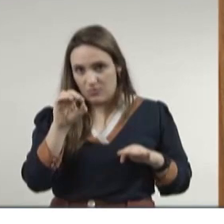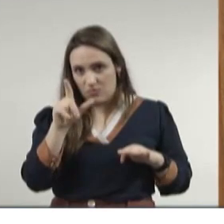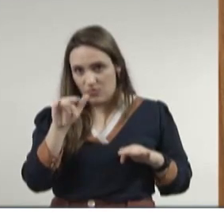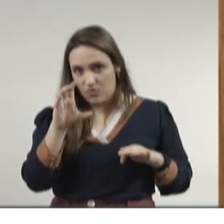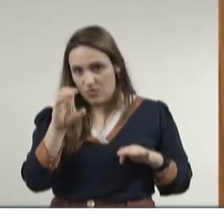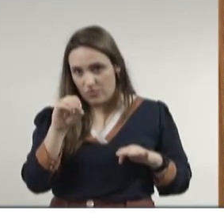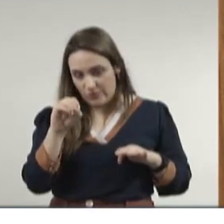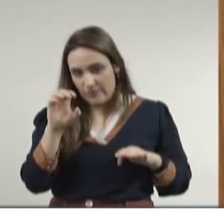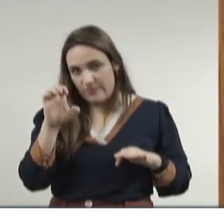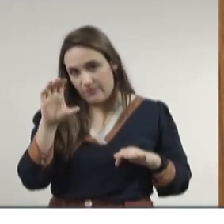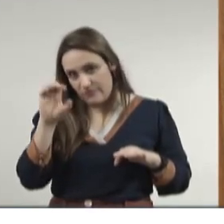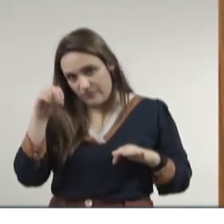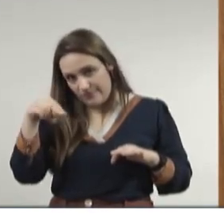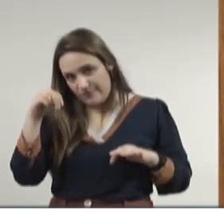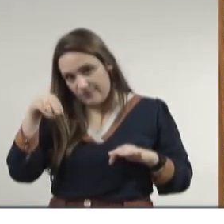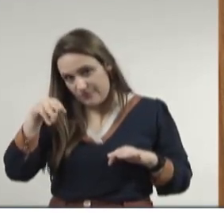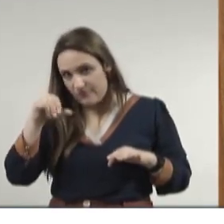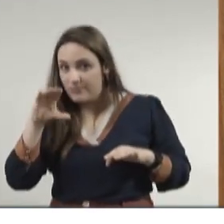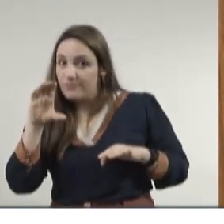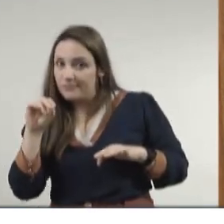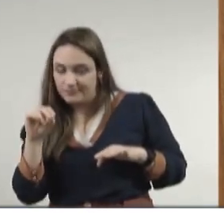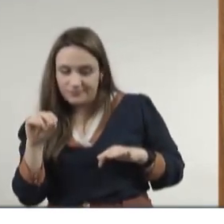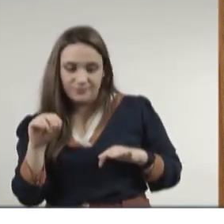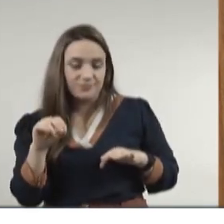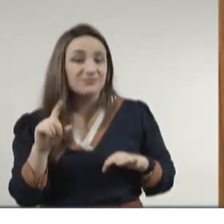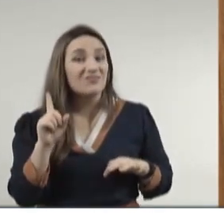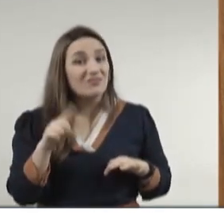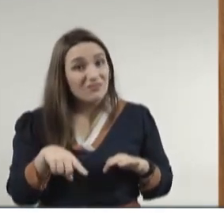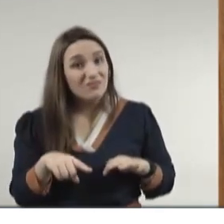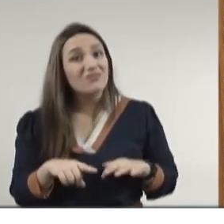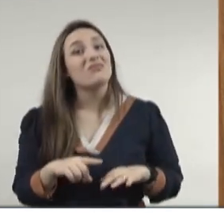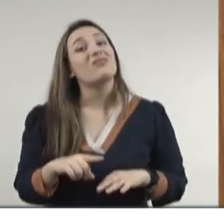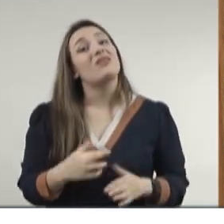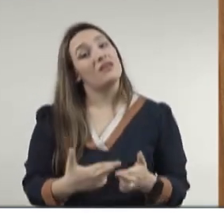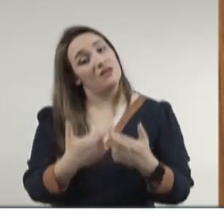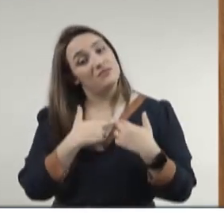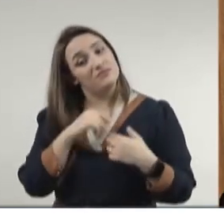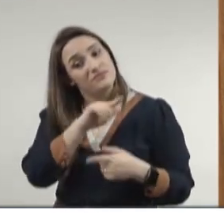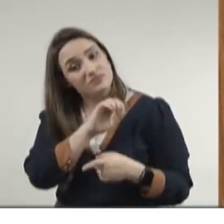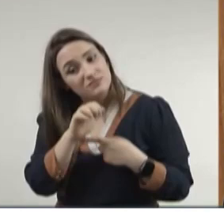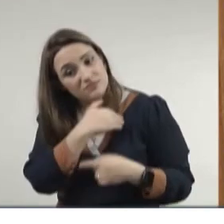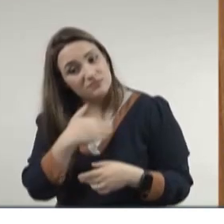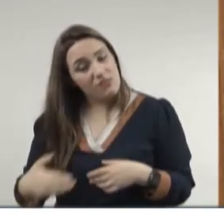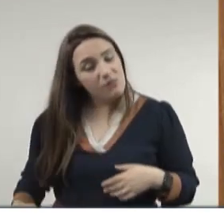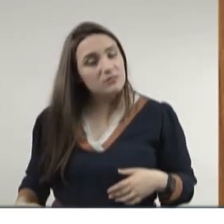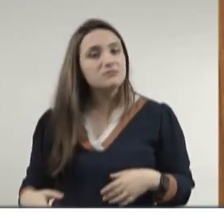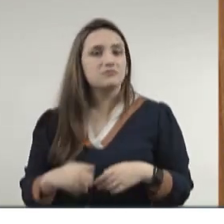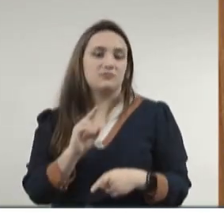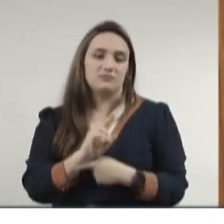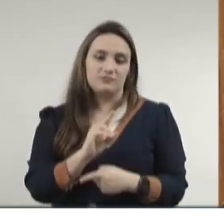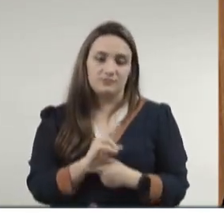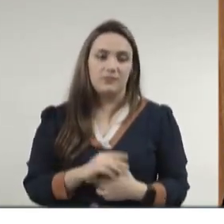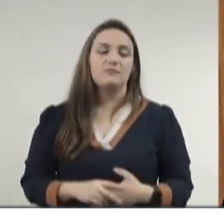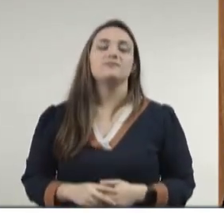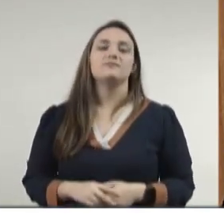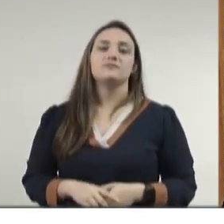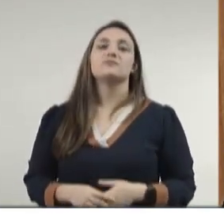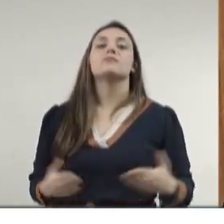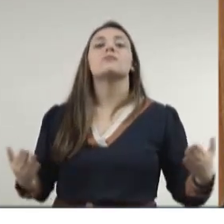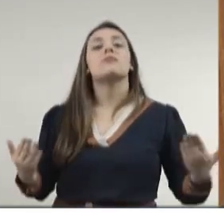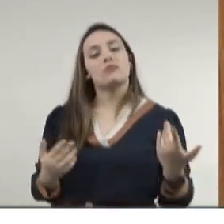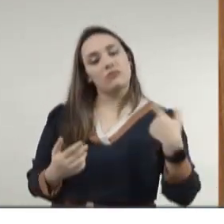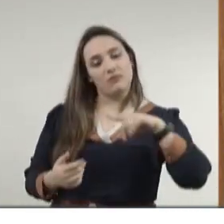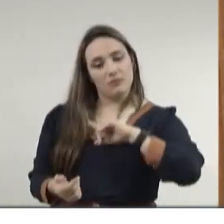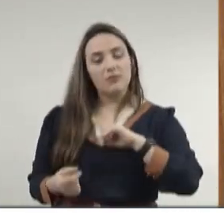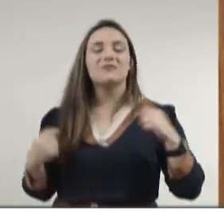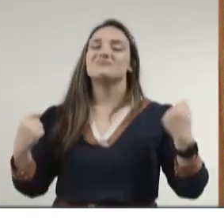segunda aproximação, que são responsabilidade do Estado. E agora nós